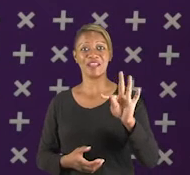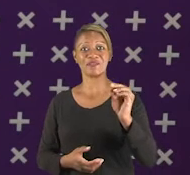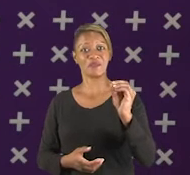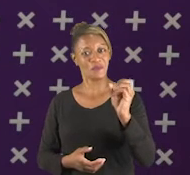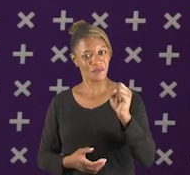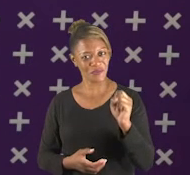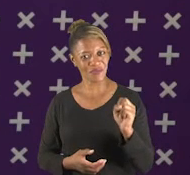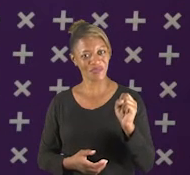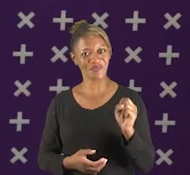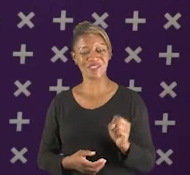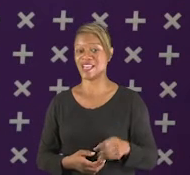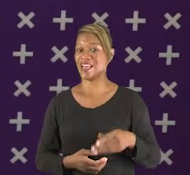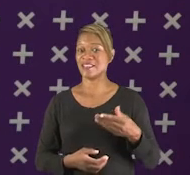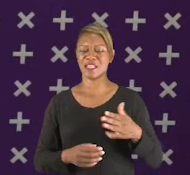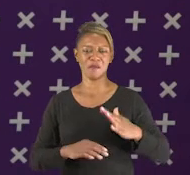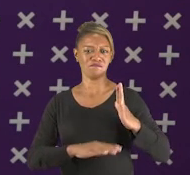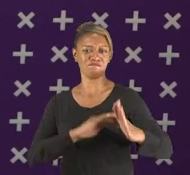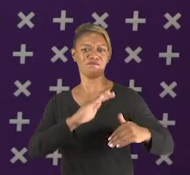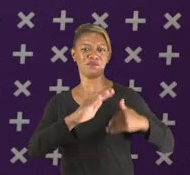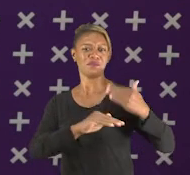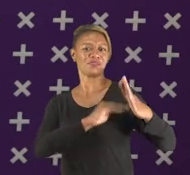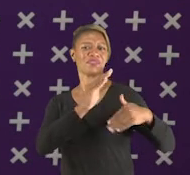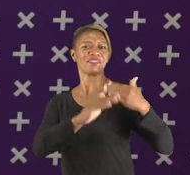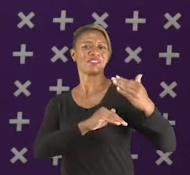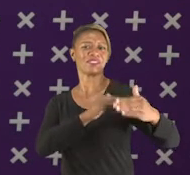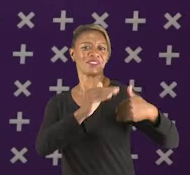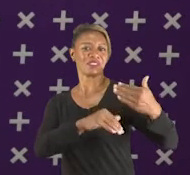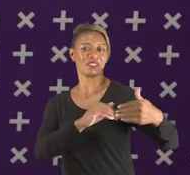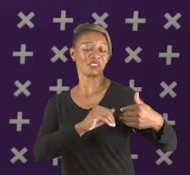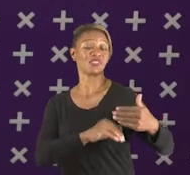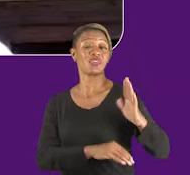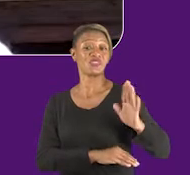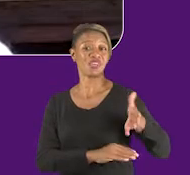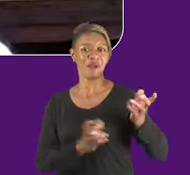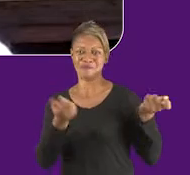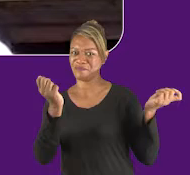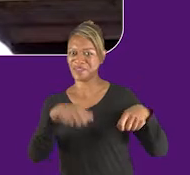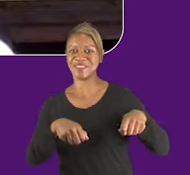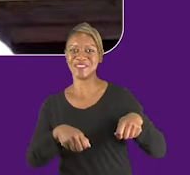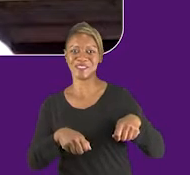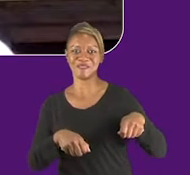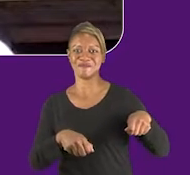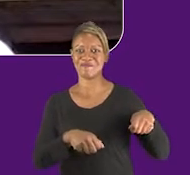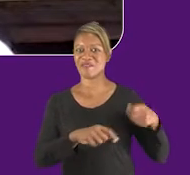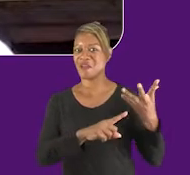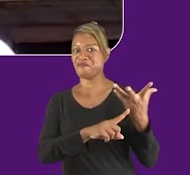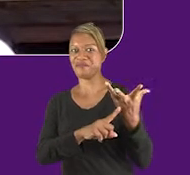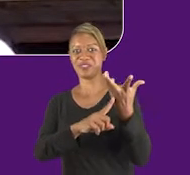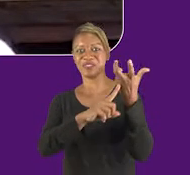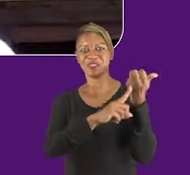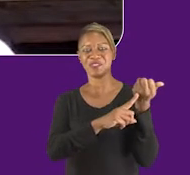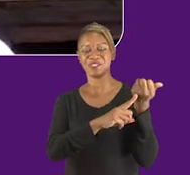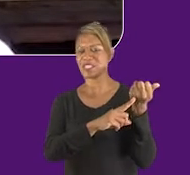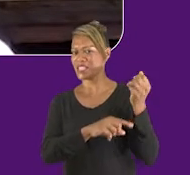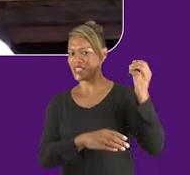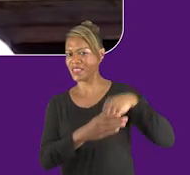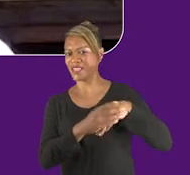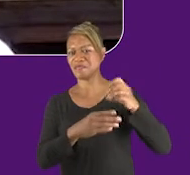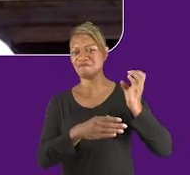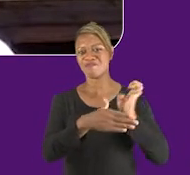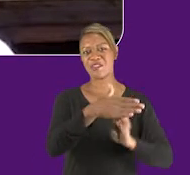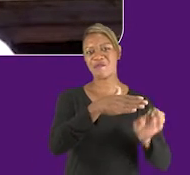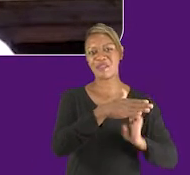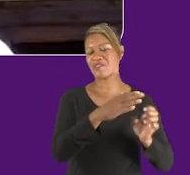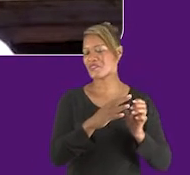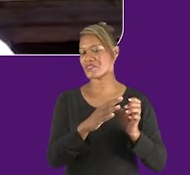dela recorrentemente tem crescido em função de isso né habilitando cada vez mais design dentro da sua estrutura né então